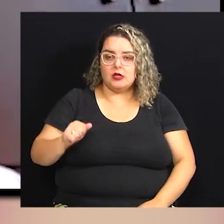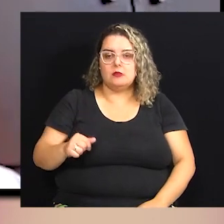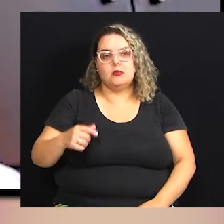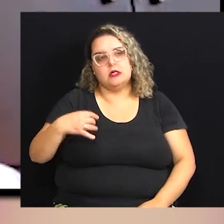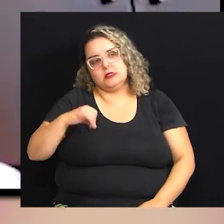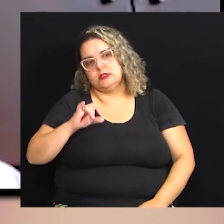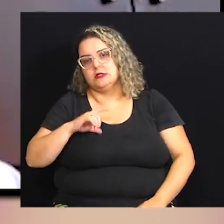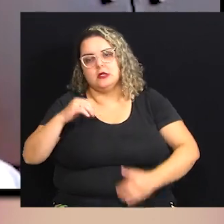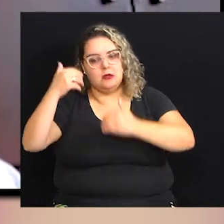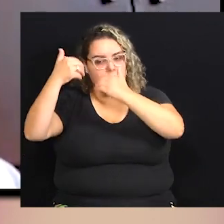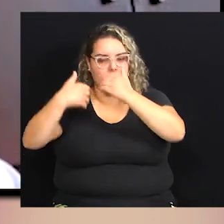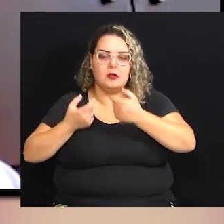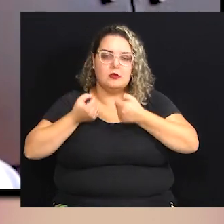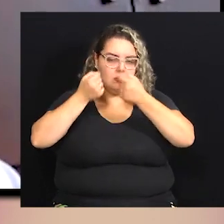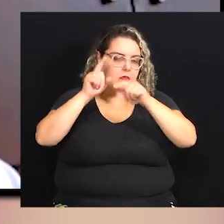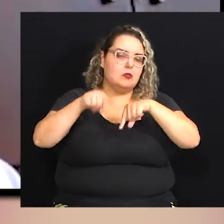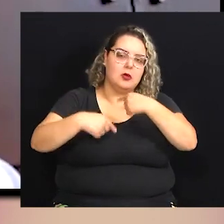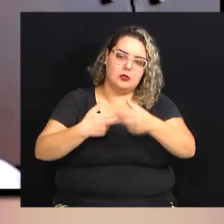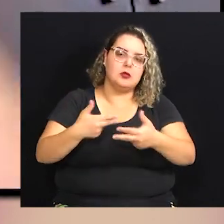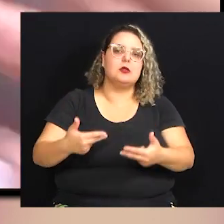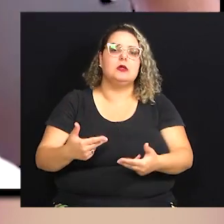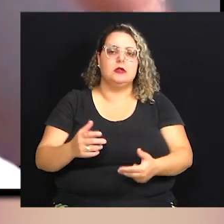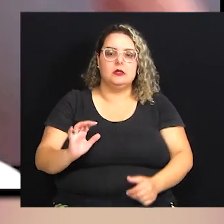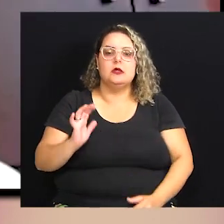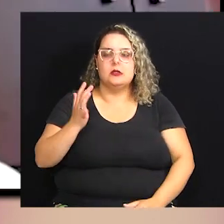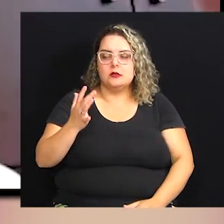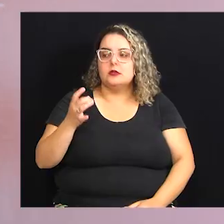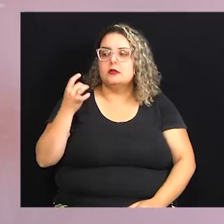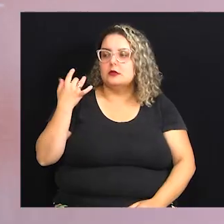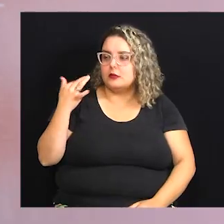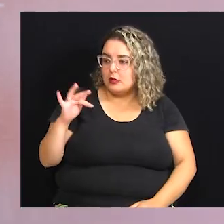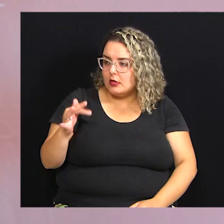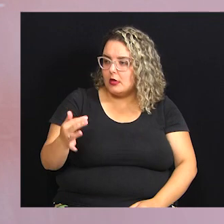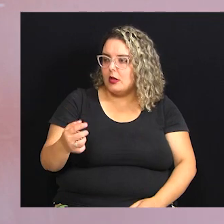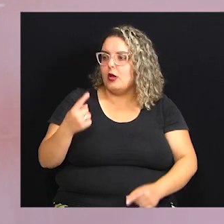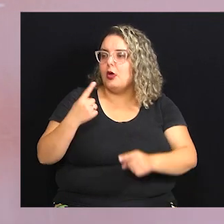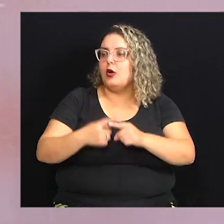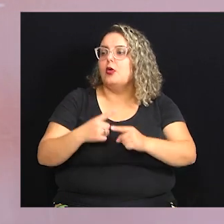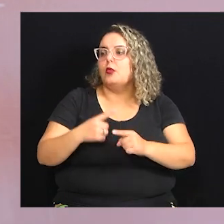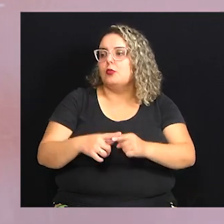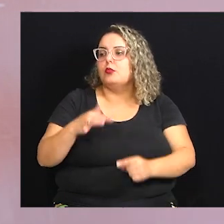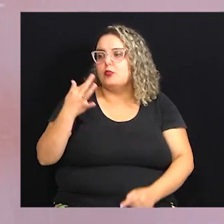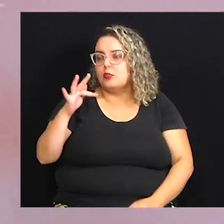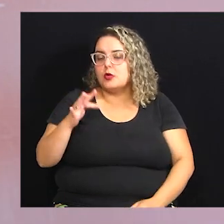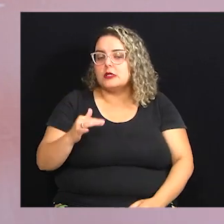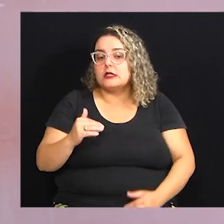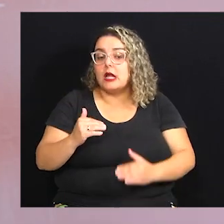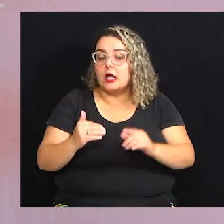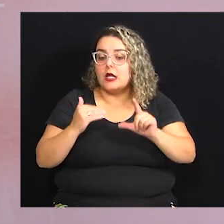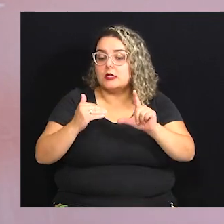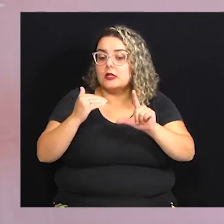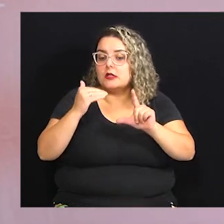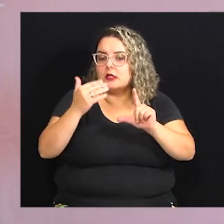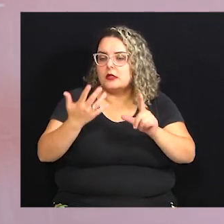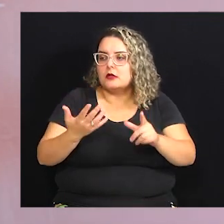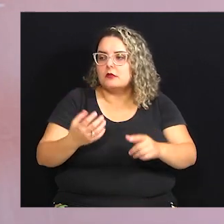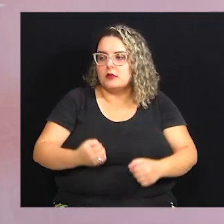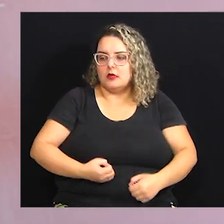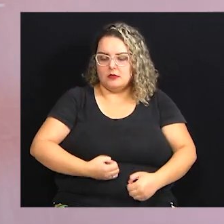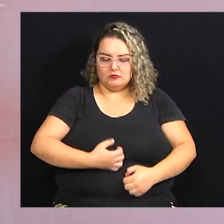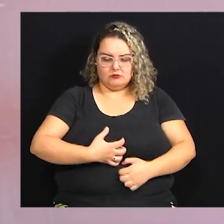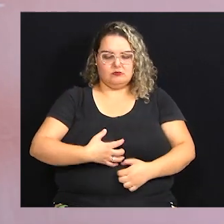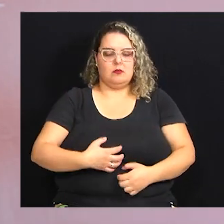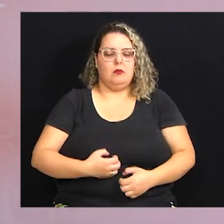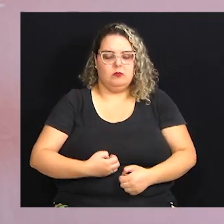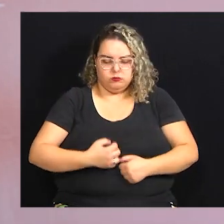afastar se ela tem um AVC, um tumor, alguma outra Uhum. causa que está gerando essa dor. Doutor, por que é que a dor, dependendo da intensidade, causa